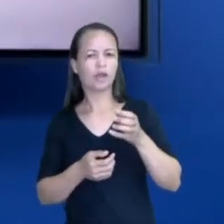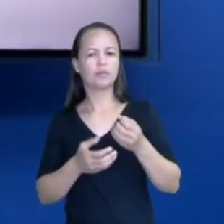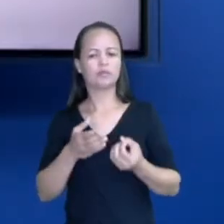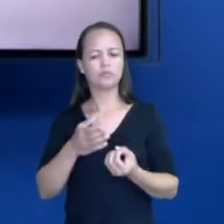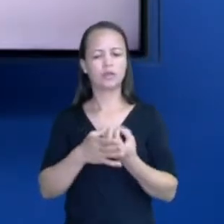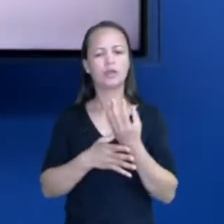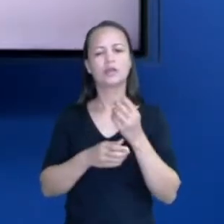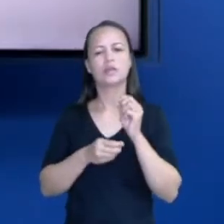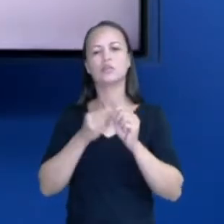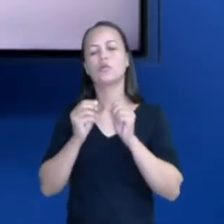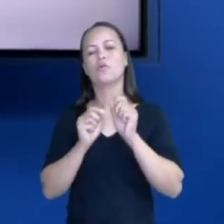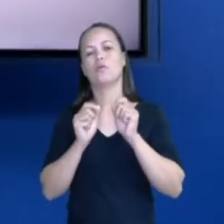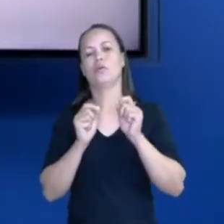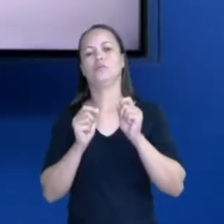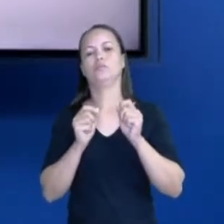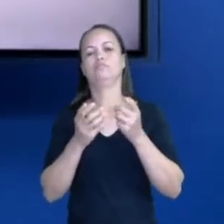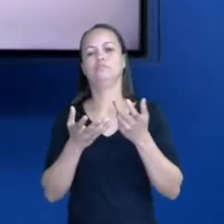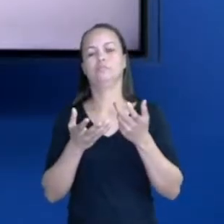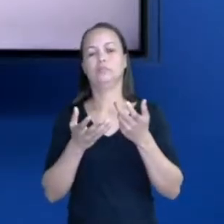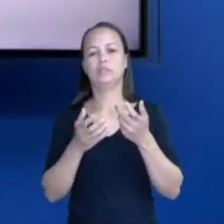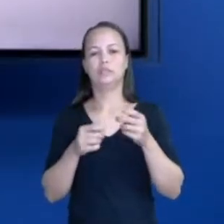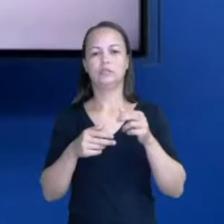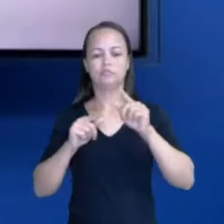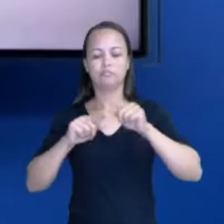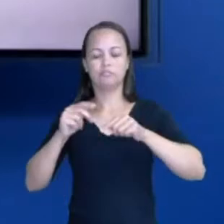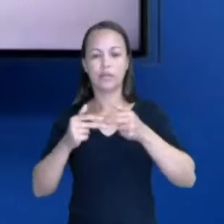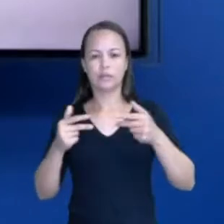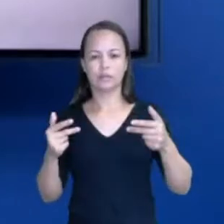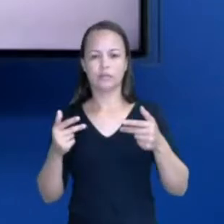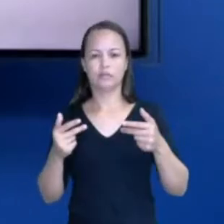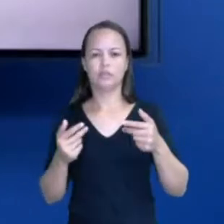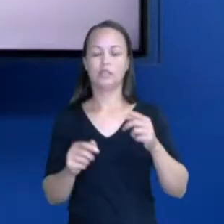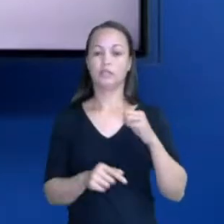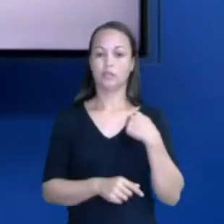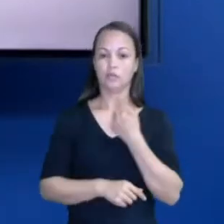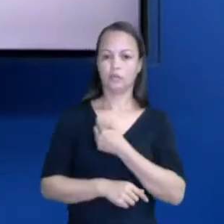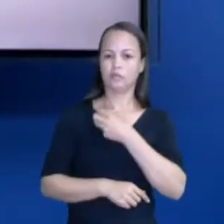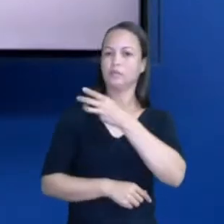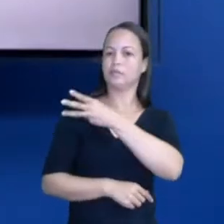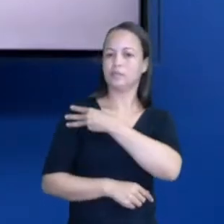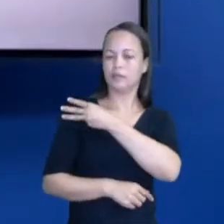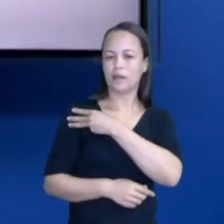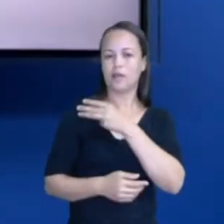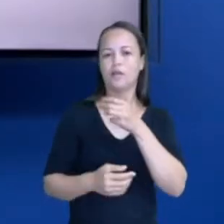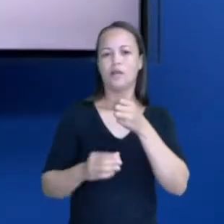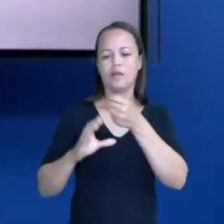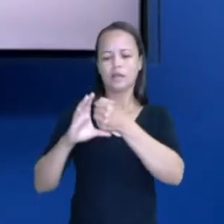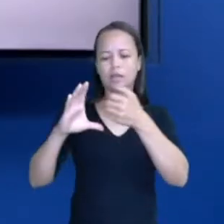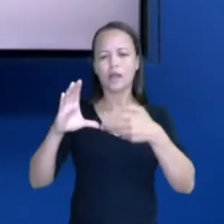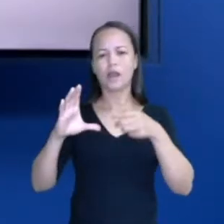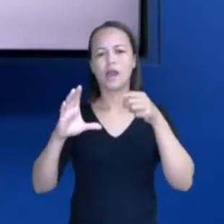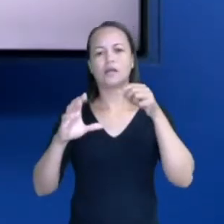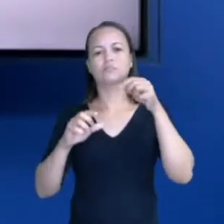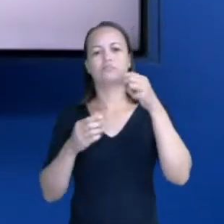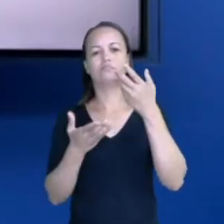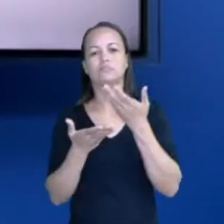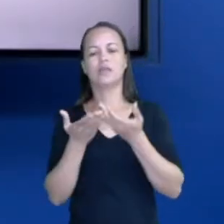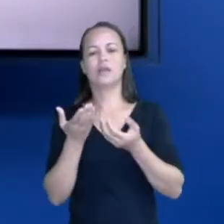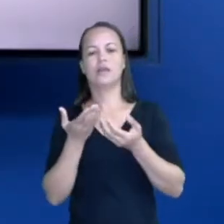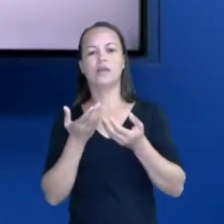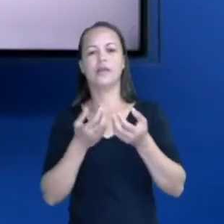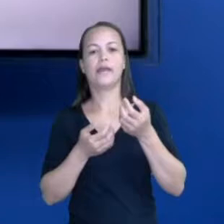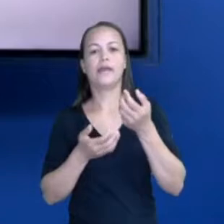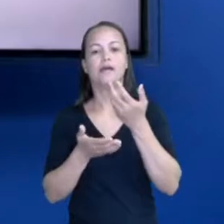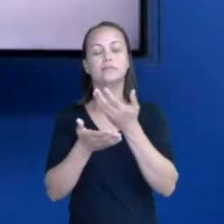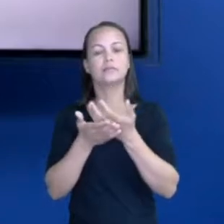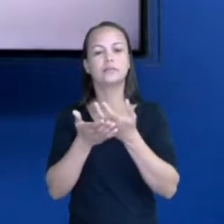Nessa nossa aula de hoje, nessa nossa terceira aula, a gente vai aprender algumas características que se referem